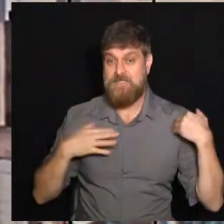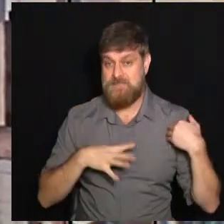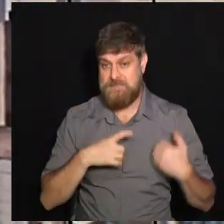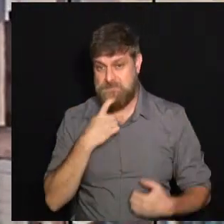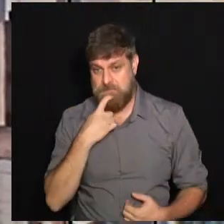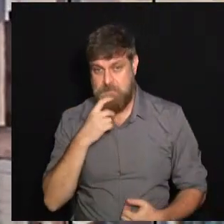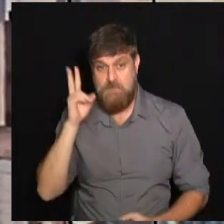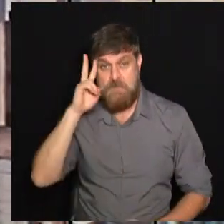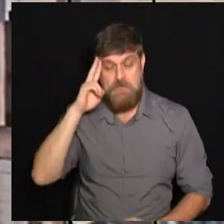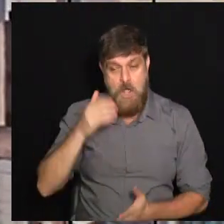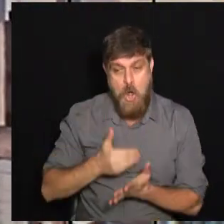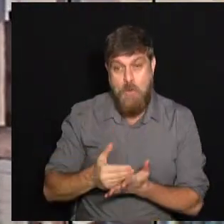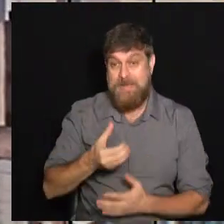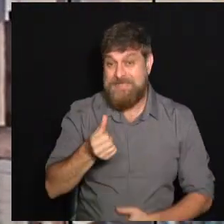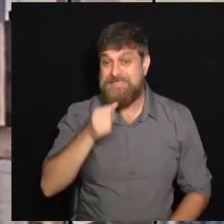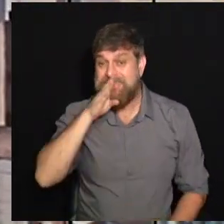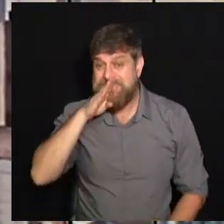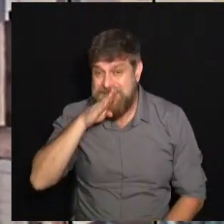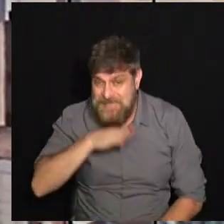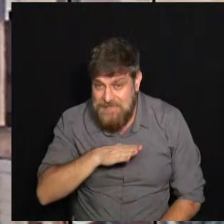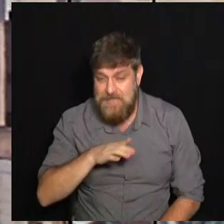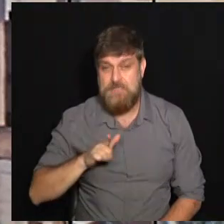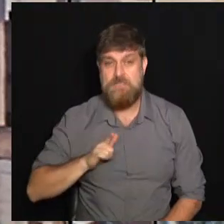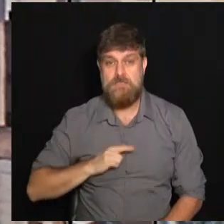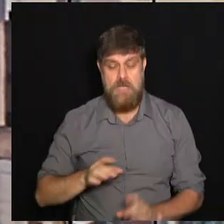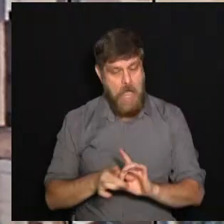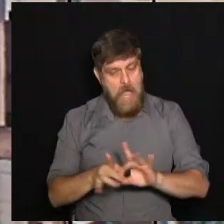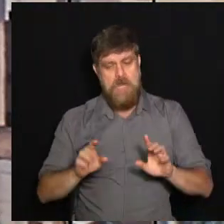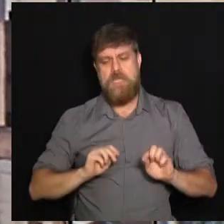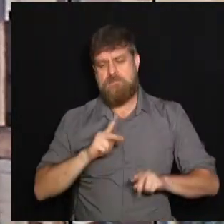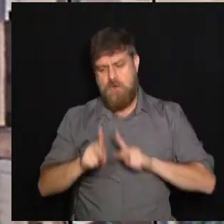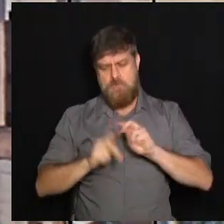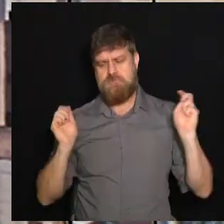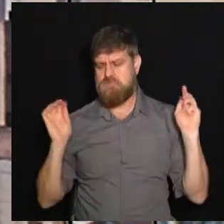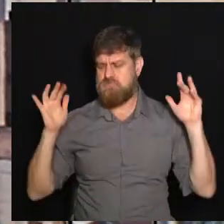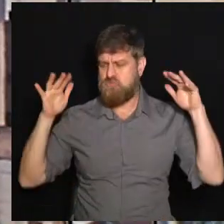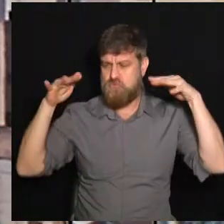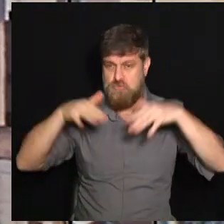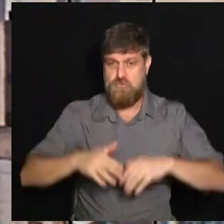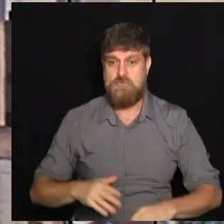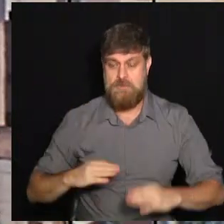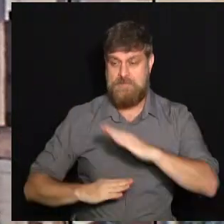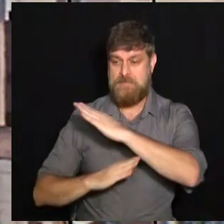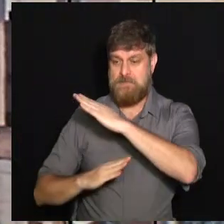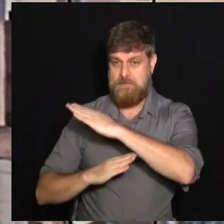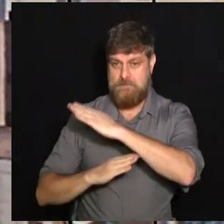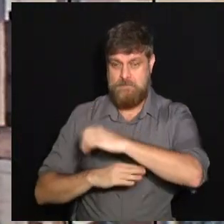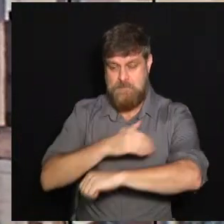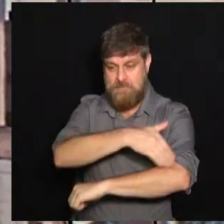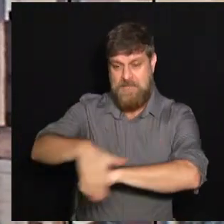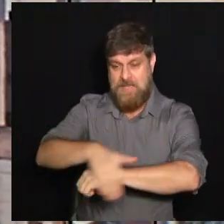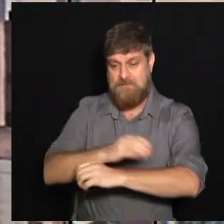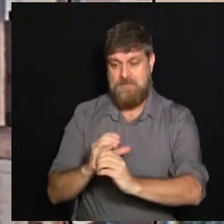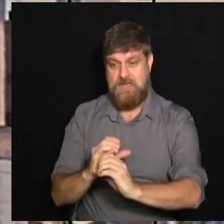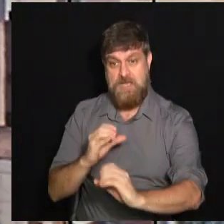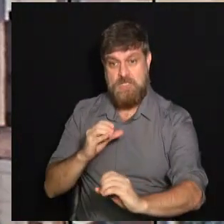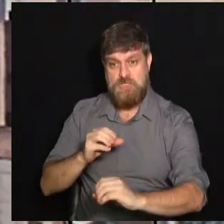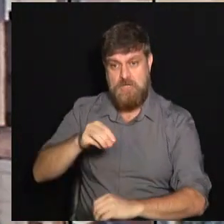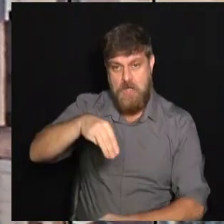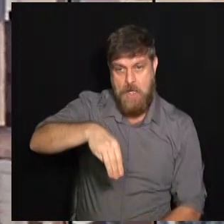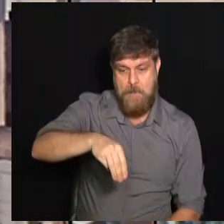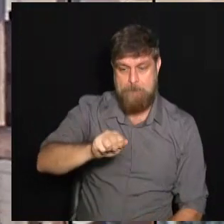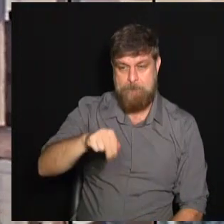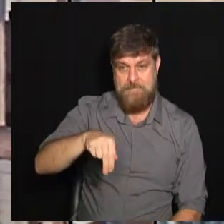reunião ordinária começa às 6 horas da tarde e é aberta ao público. Entrada pelo plenário na Avenida Engenheiro